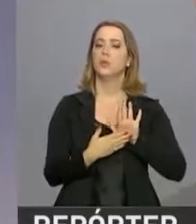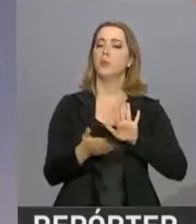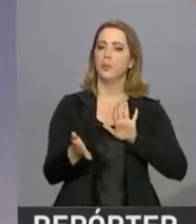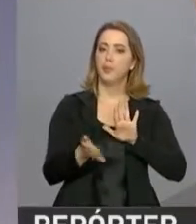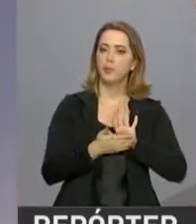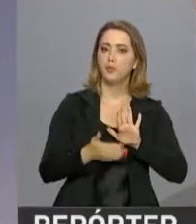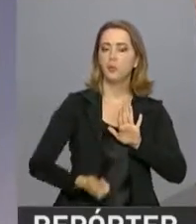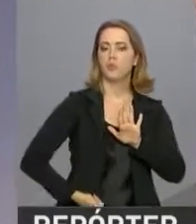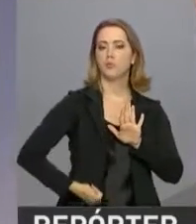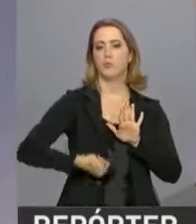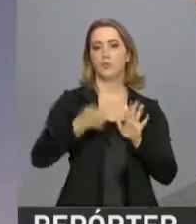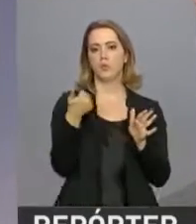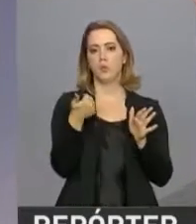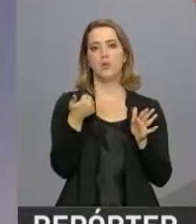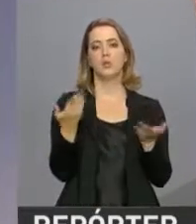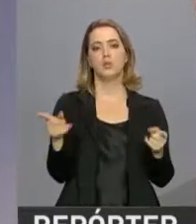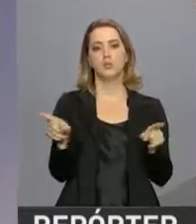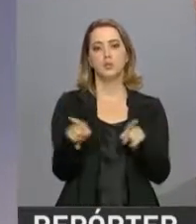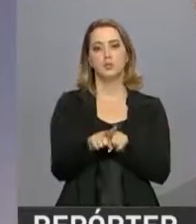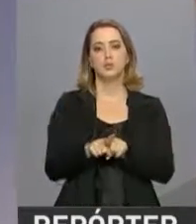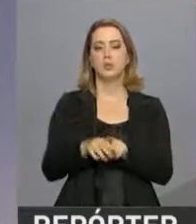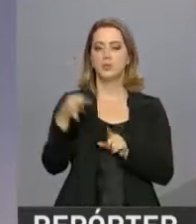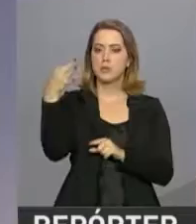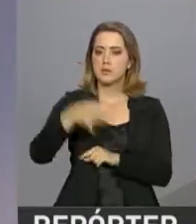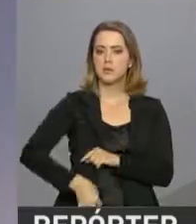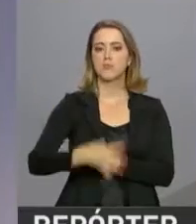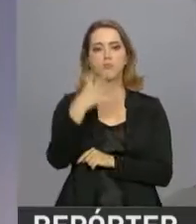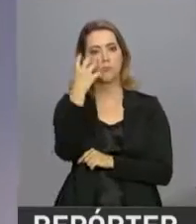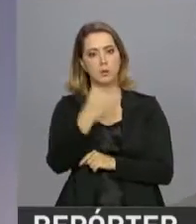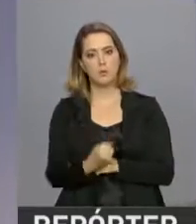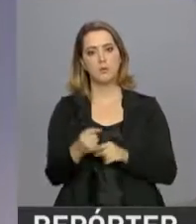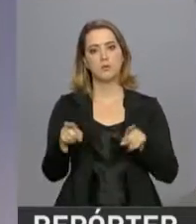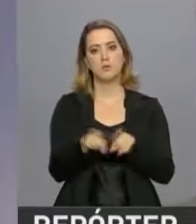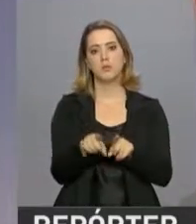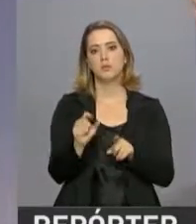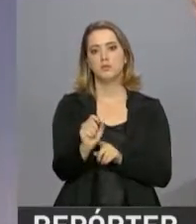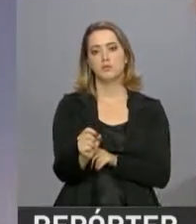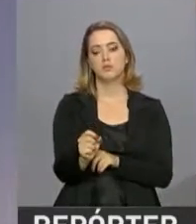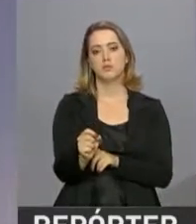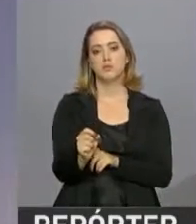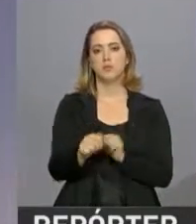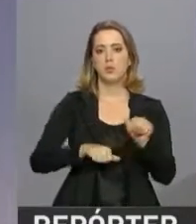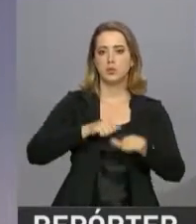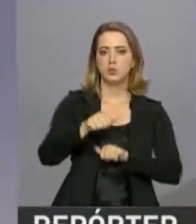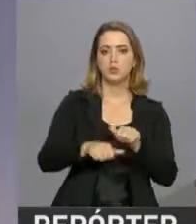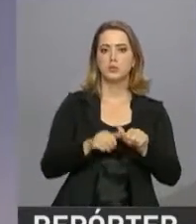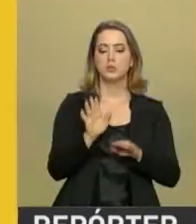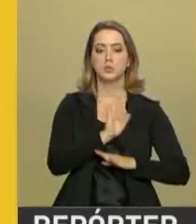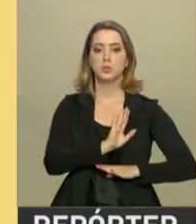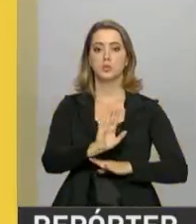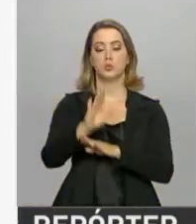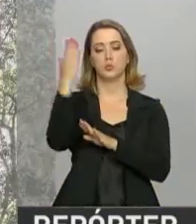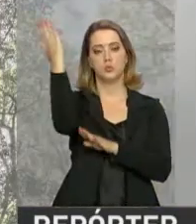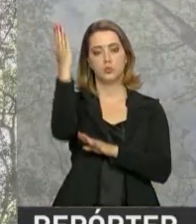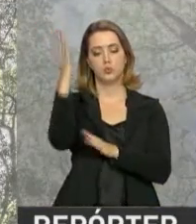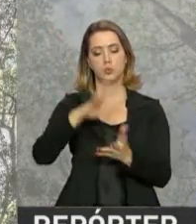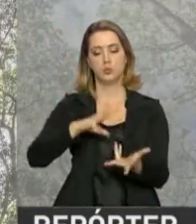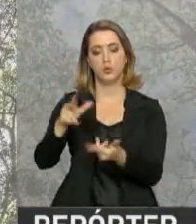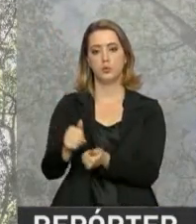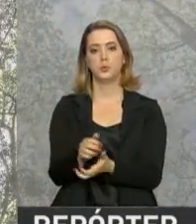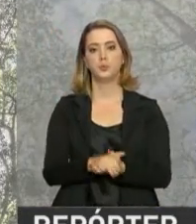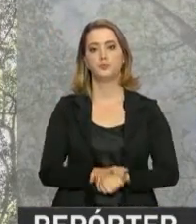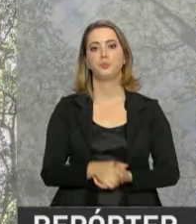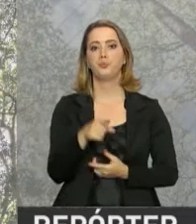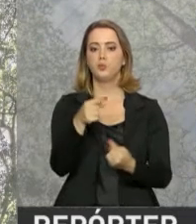propostas mais robustas e propostas da nossa contribuição nacional. A meta do Brasil é